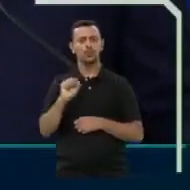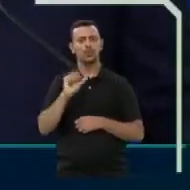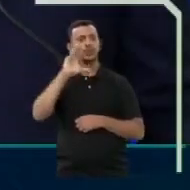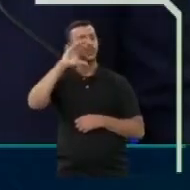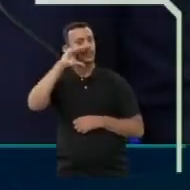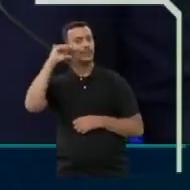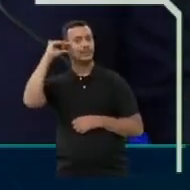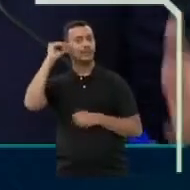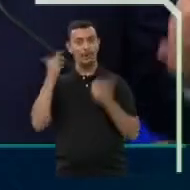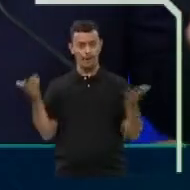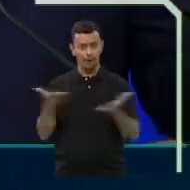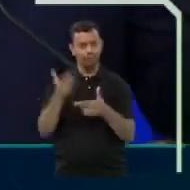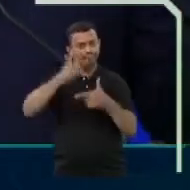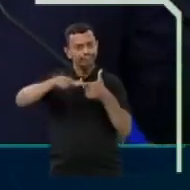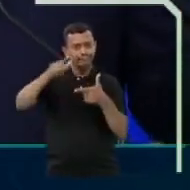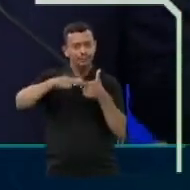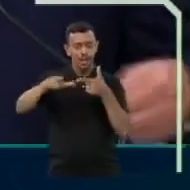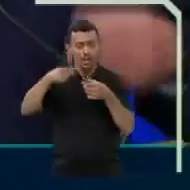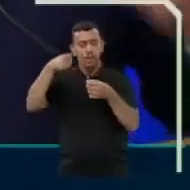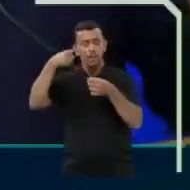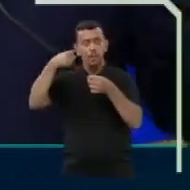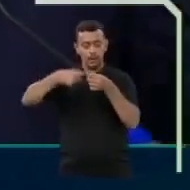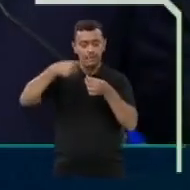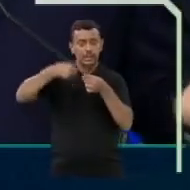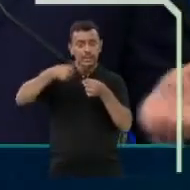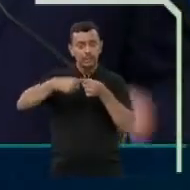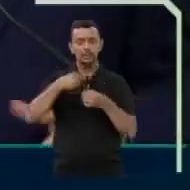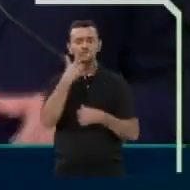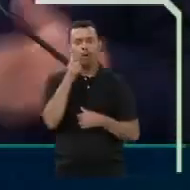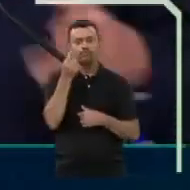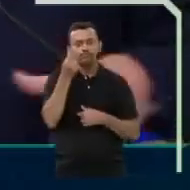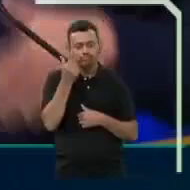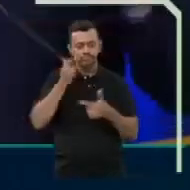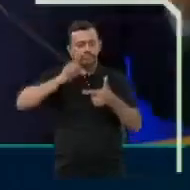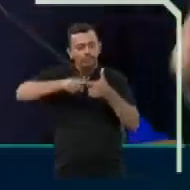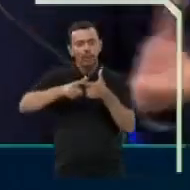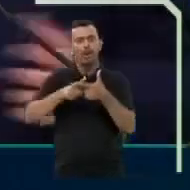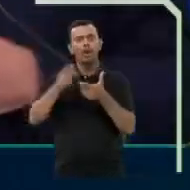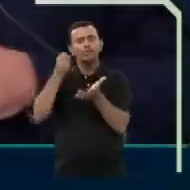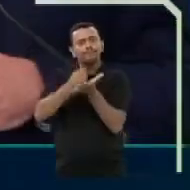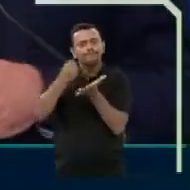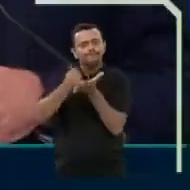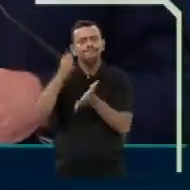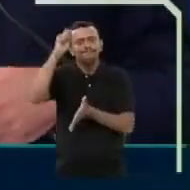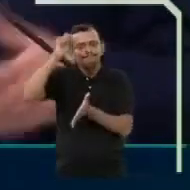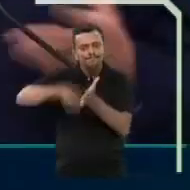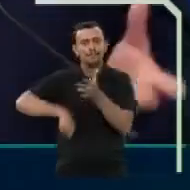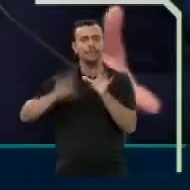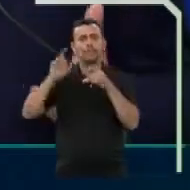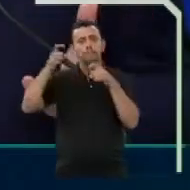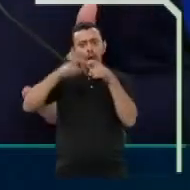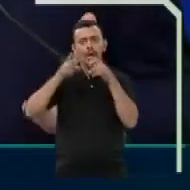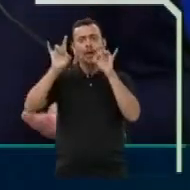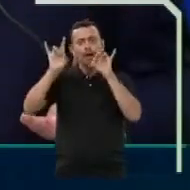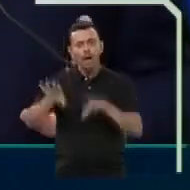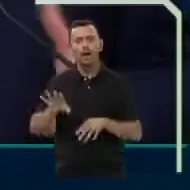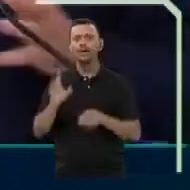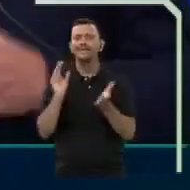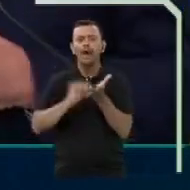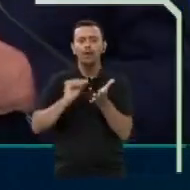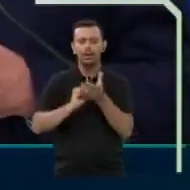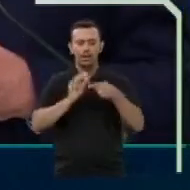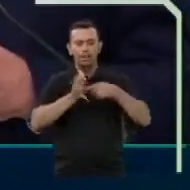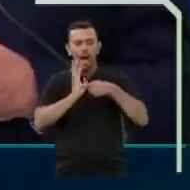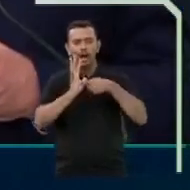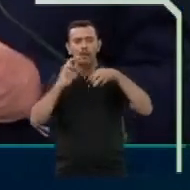que a maioria dos municípios nem tem condição nem dinheiro para contratar especialistas, muito menos para ter as máquinas sofisticadas que fazem os exames. O